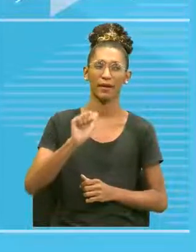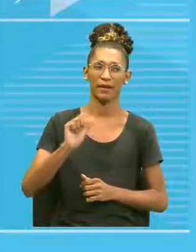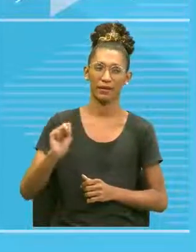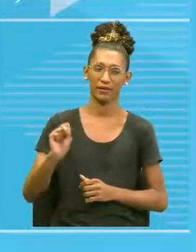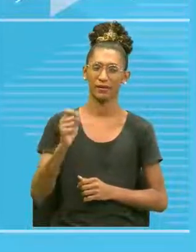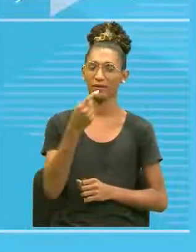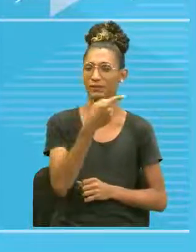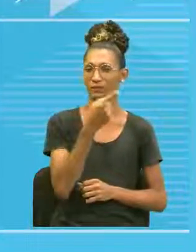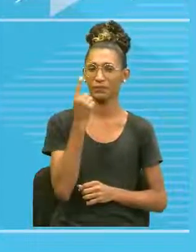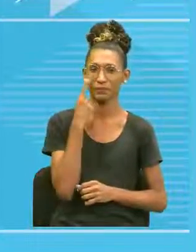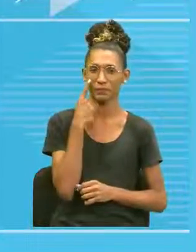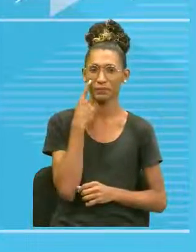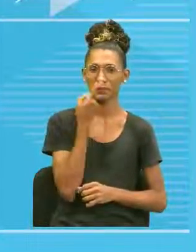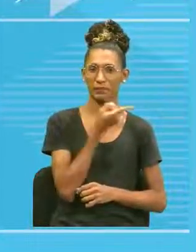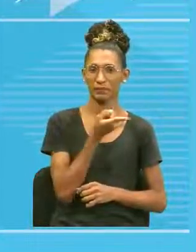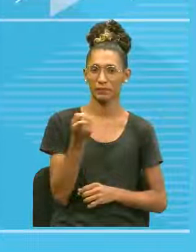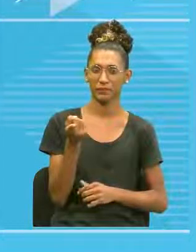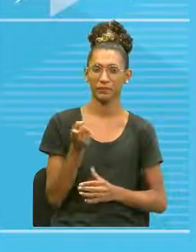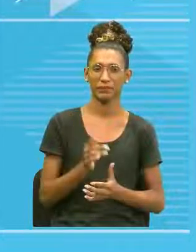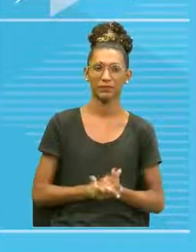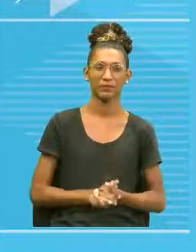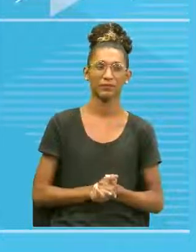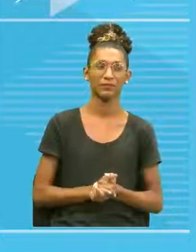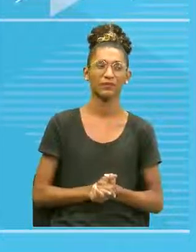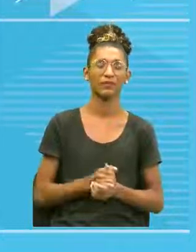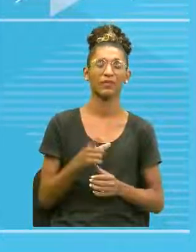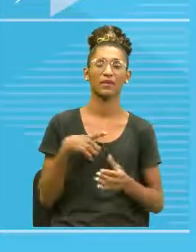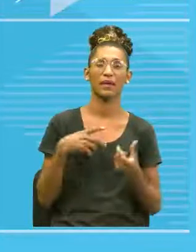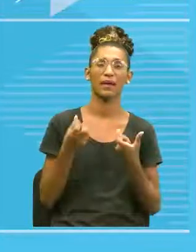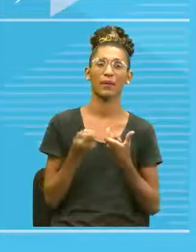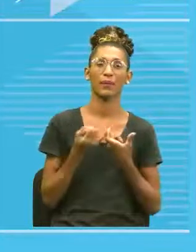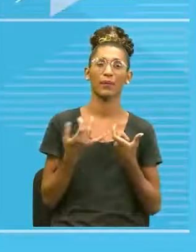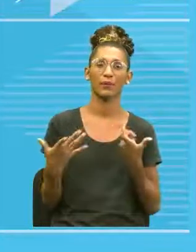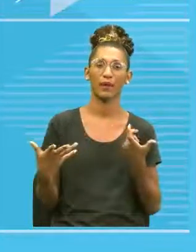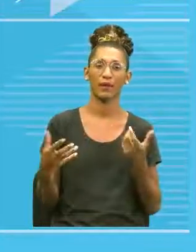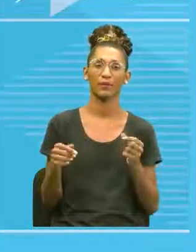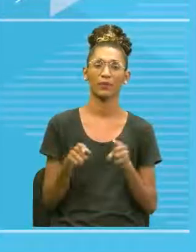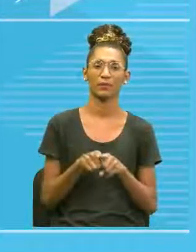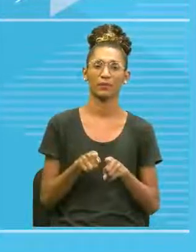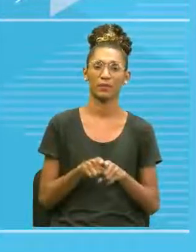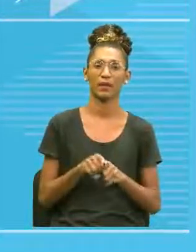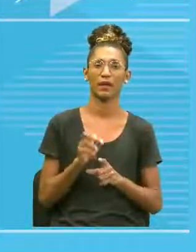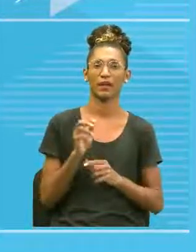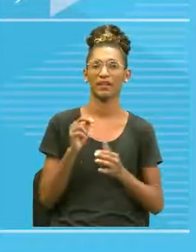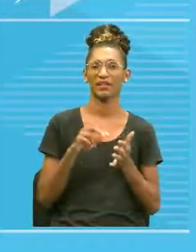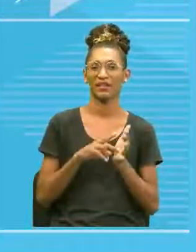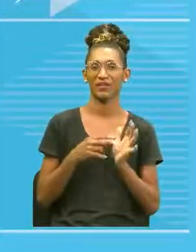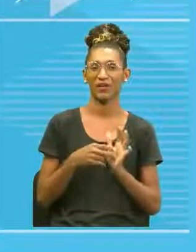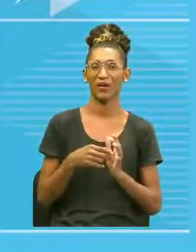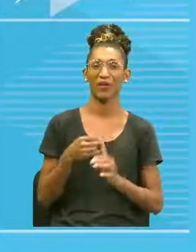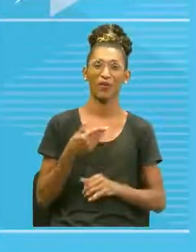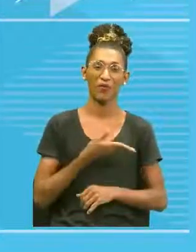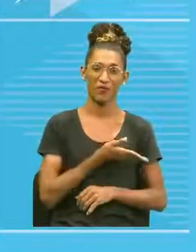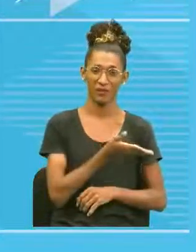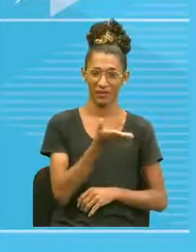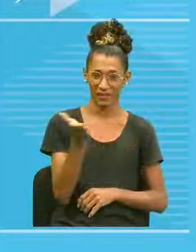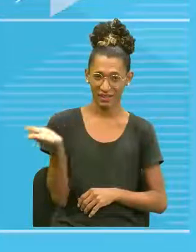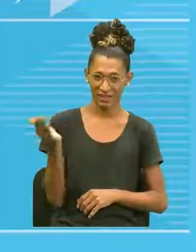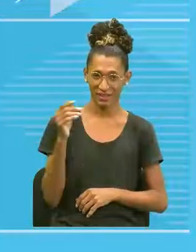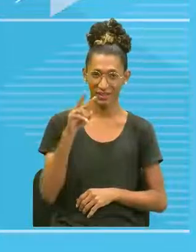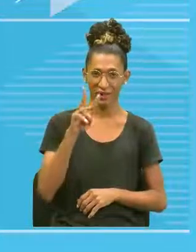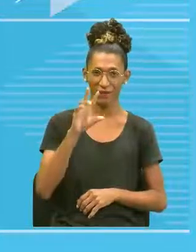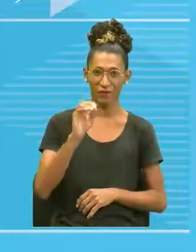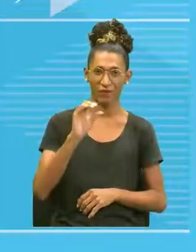haviam os teres é o plural dos de ustedes é o vocês do espanhol tá